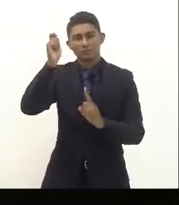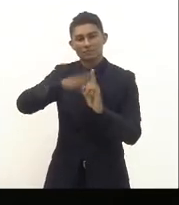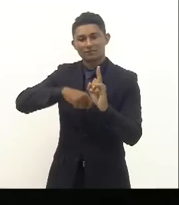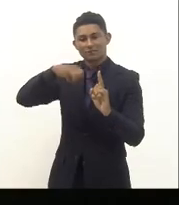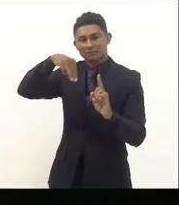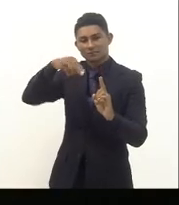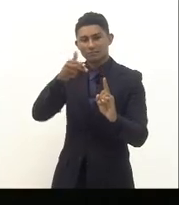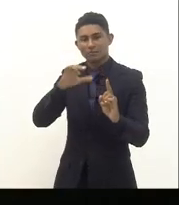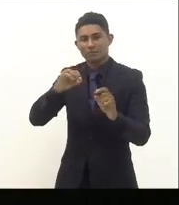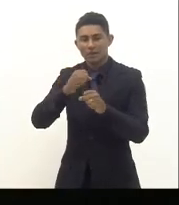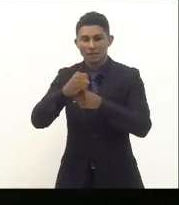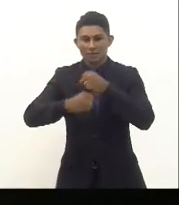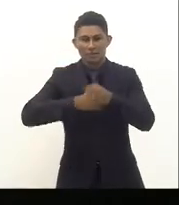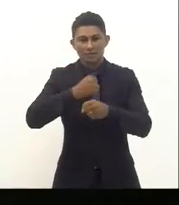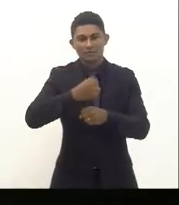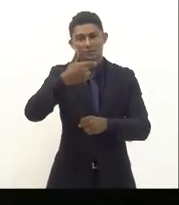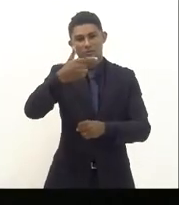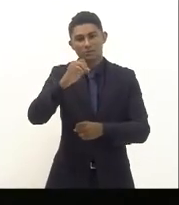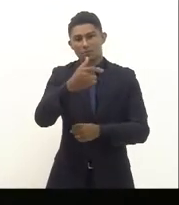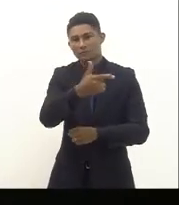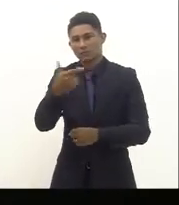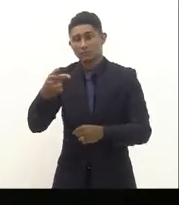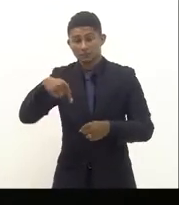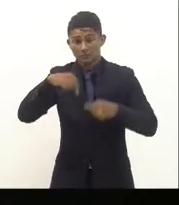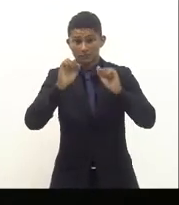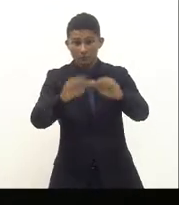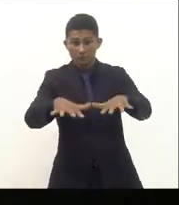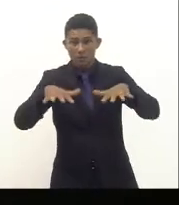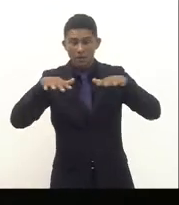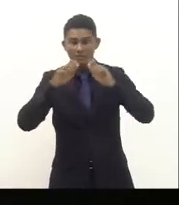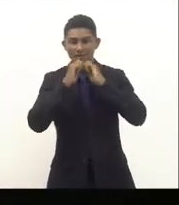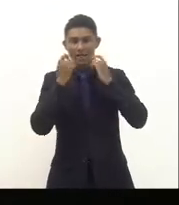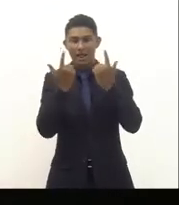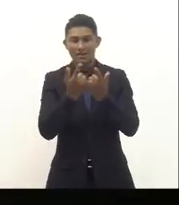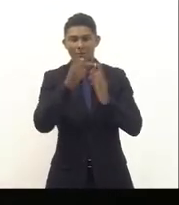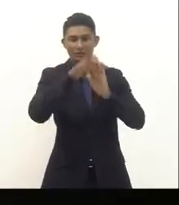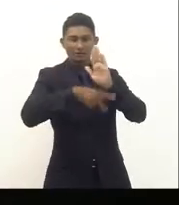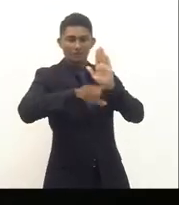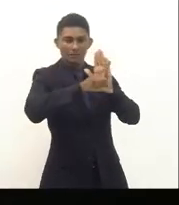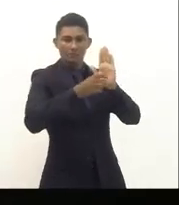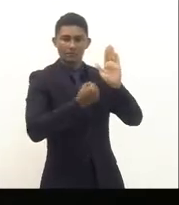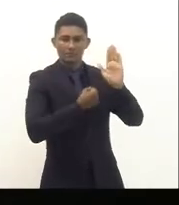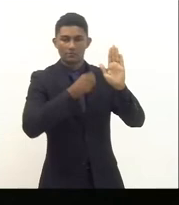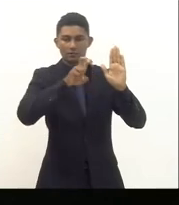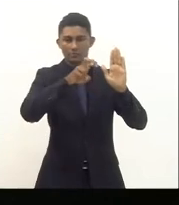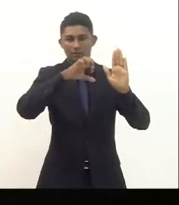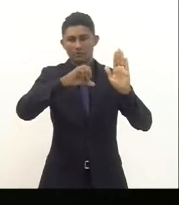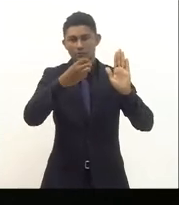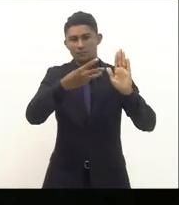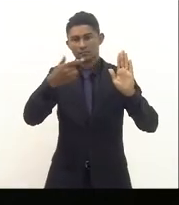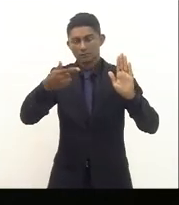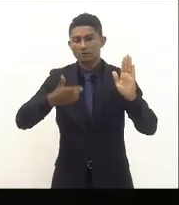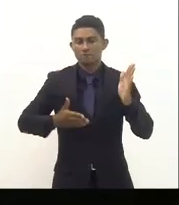demais 2022 o plenário da alerj e aprovou o projeto de lei